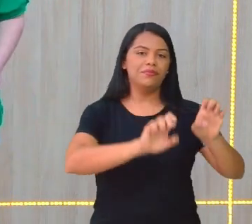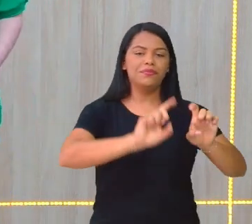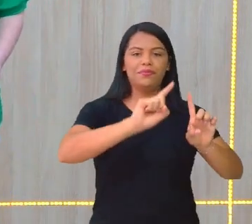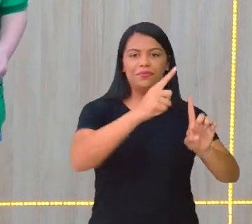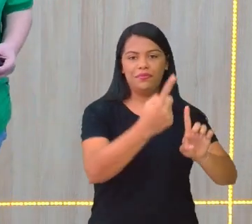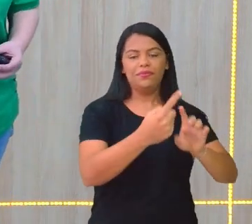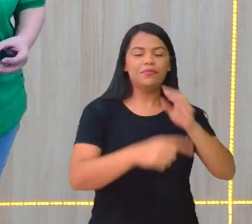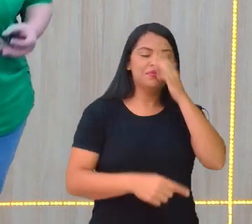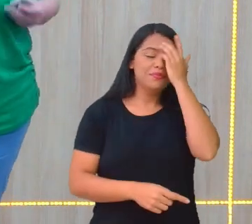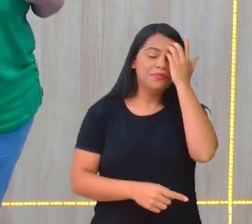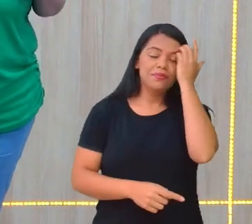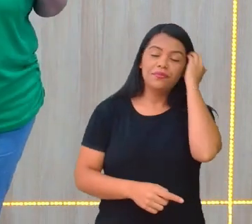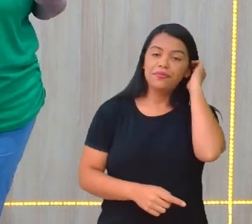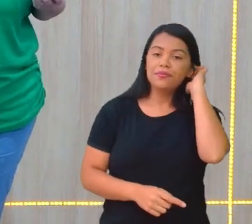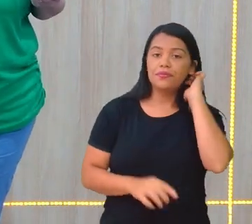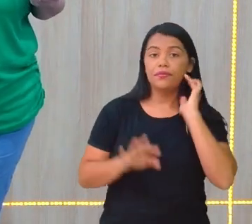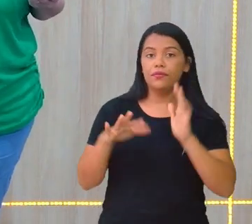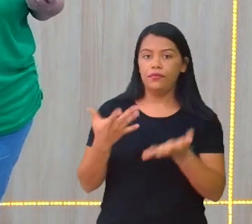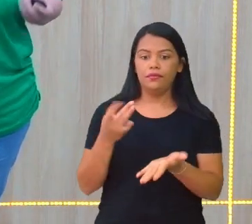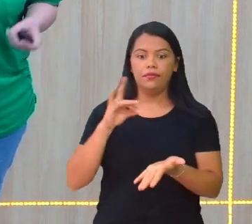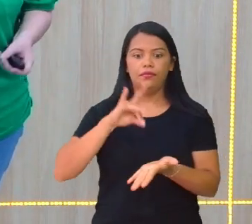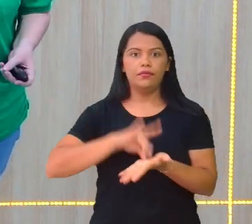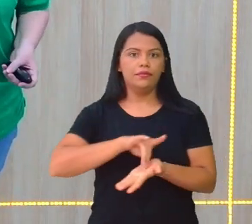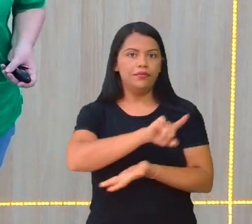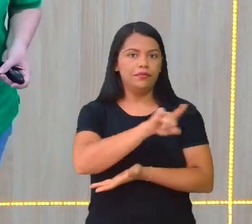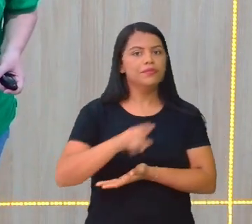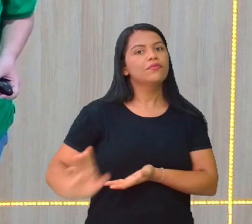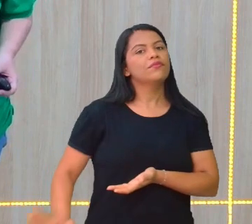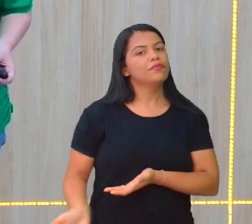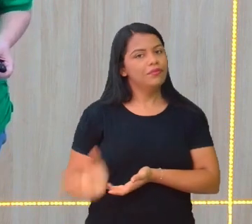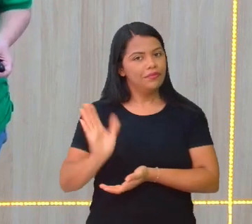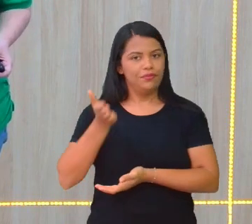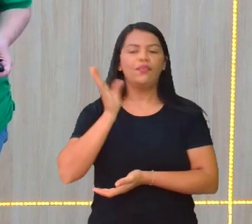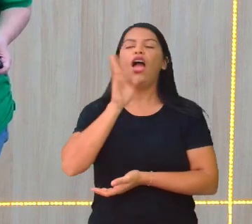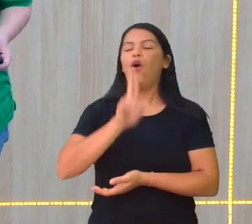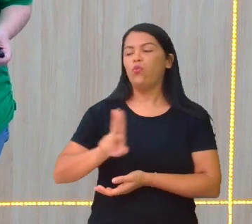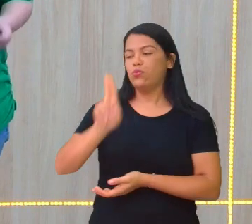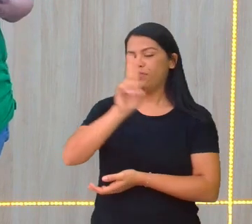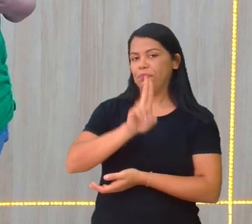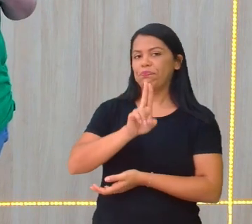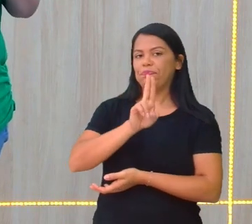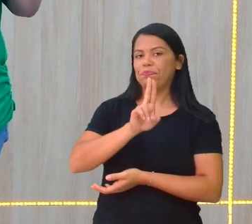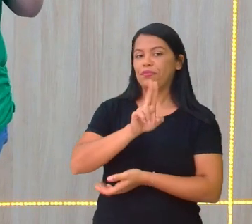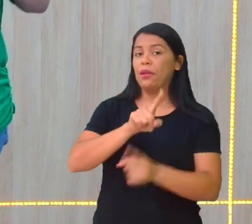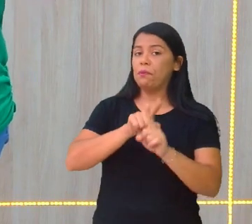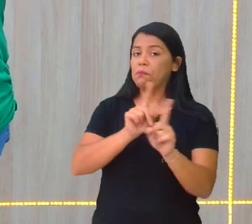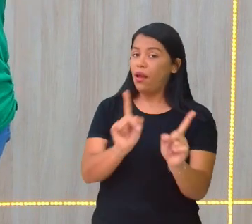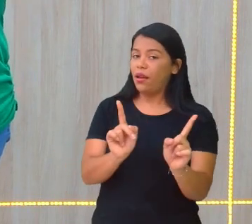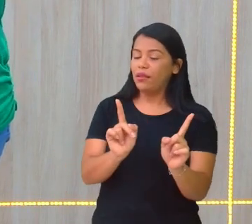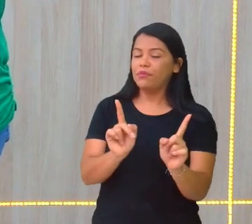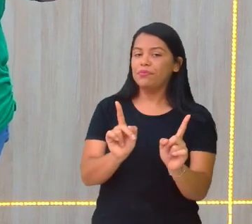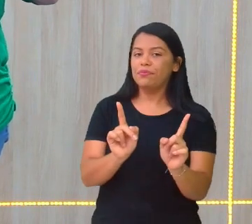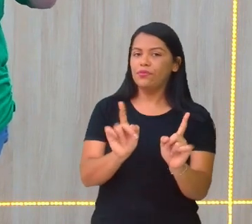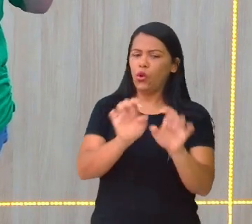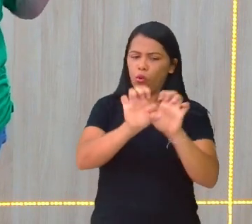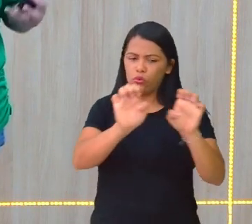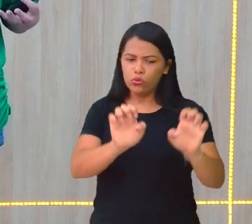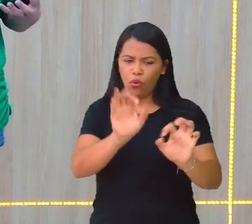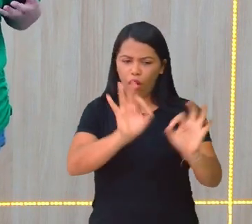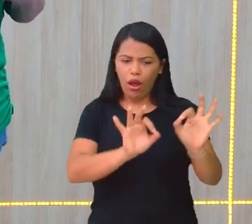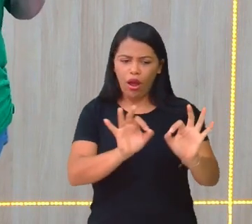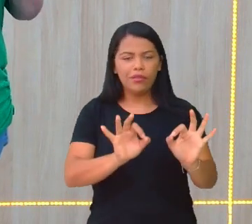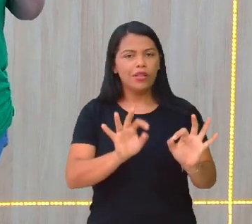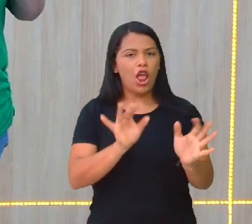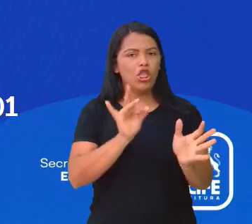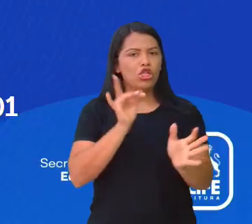grau. Ora, na verdade, vocês já usam a equação, só que não na estrutura